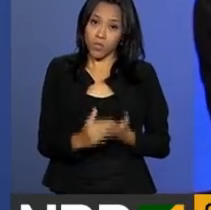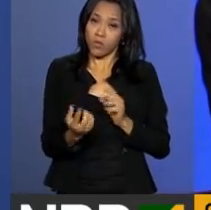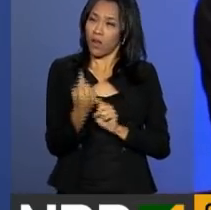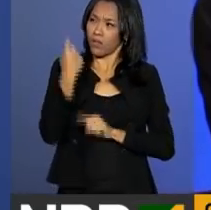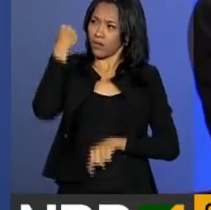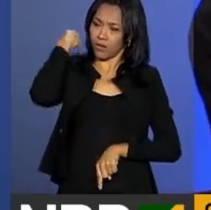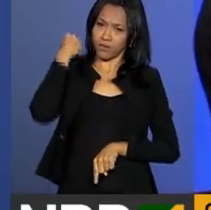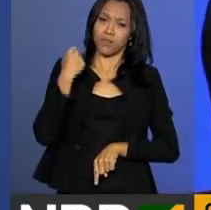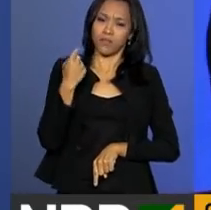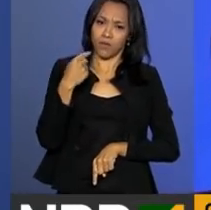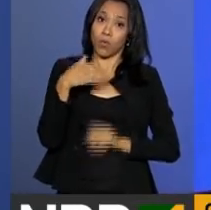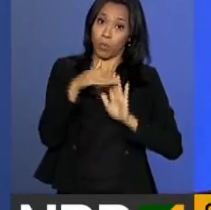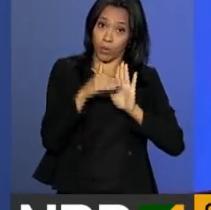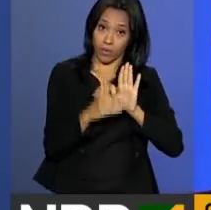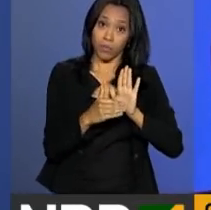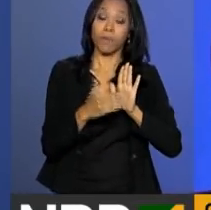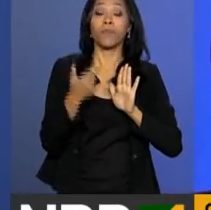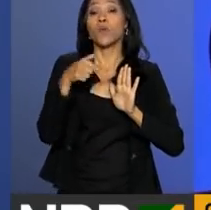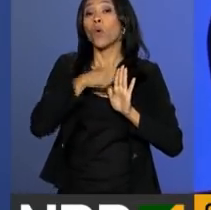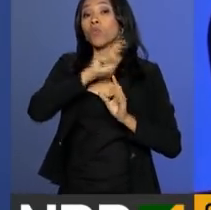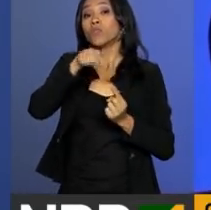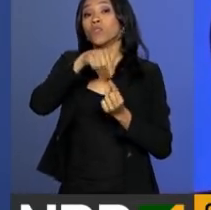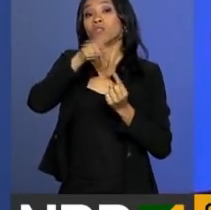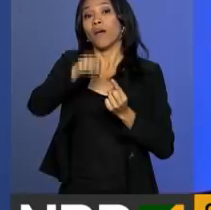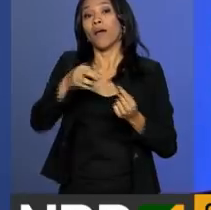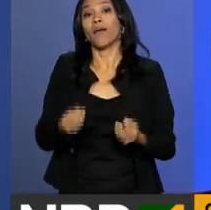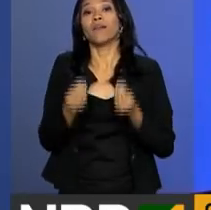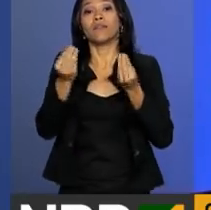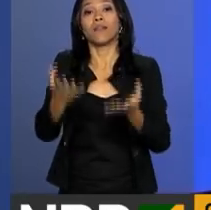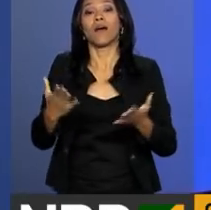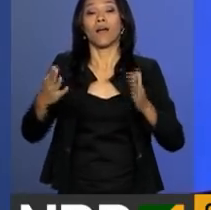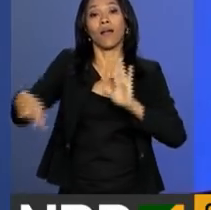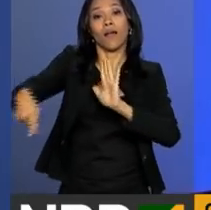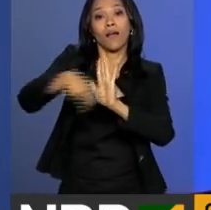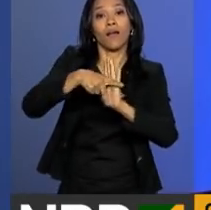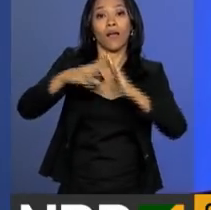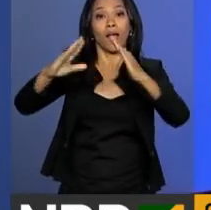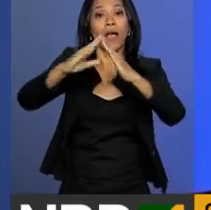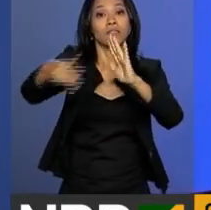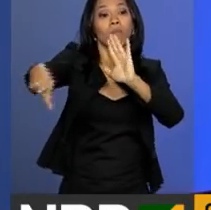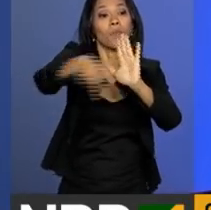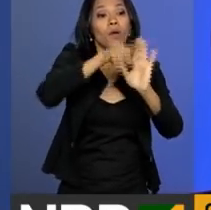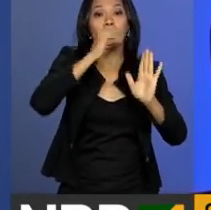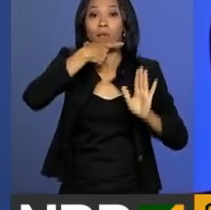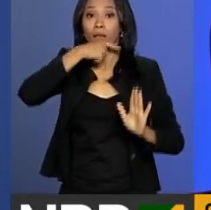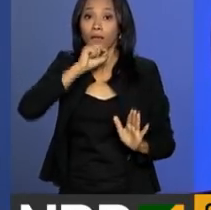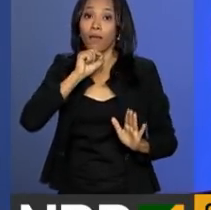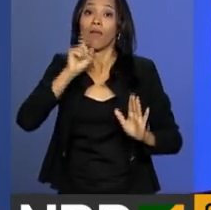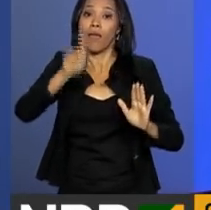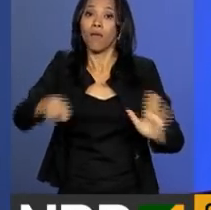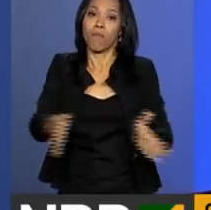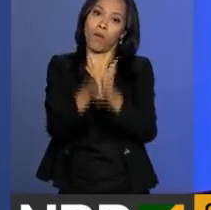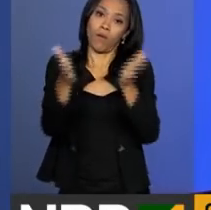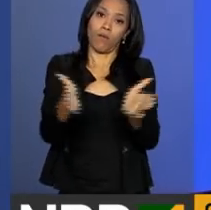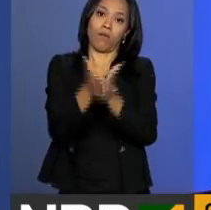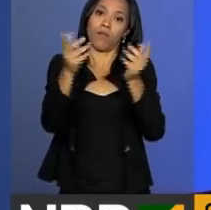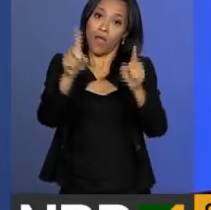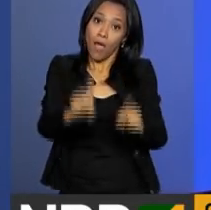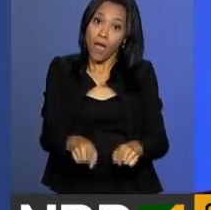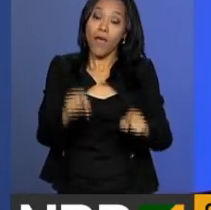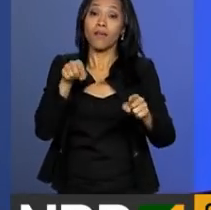atrás mas ele avisa que a dar moradia aqueles mais vulneráveis mais carentes portanto é a aplicação de um princípio